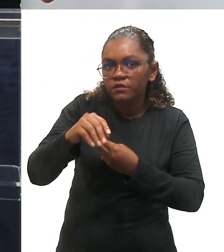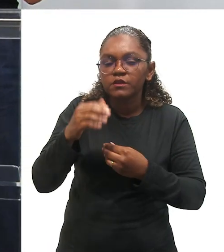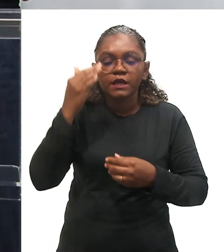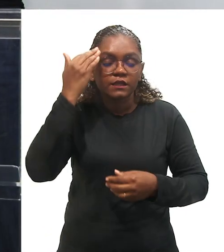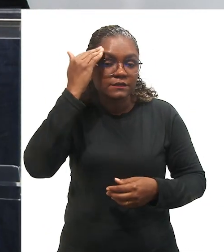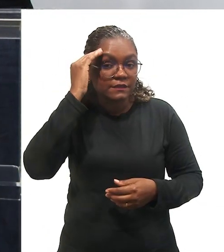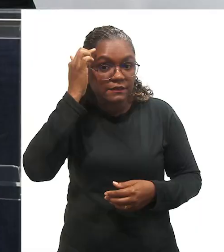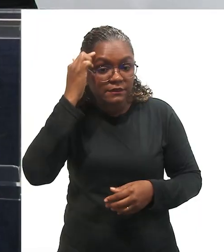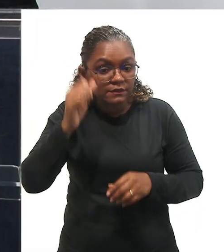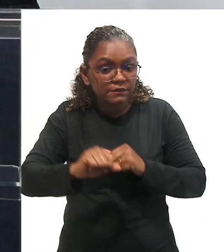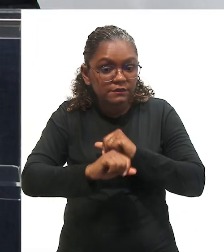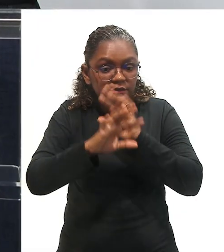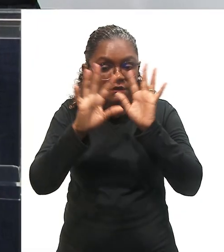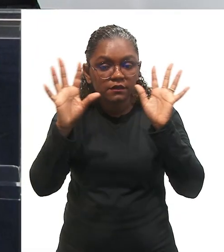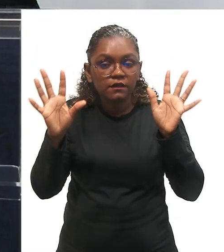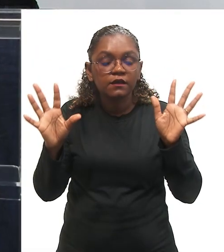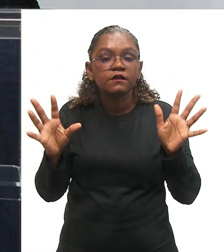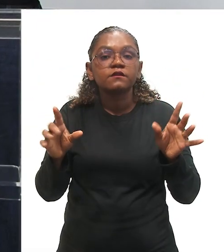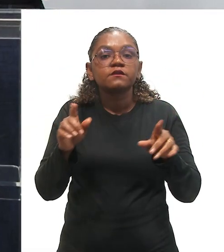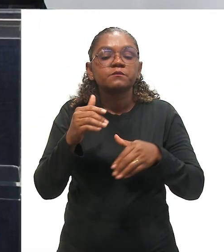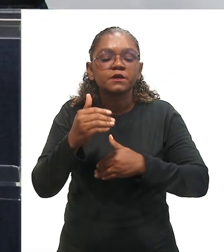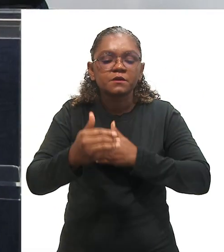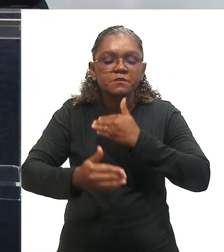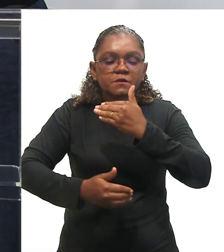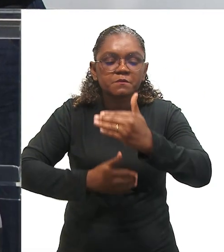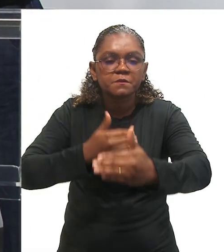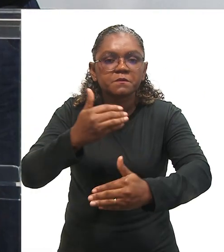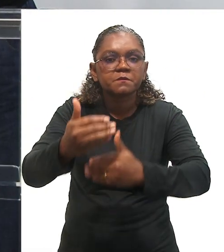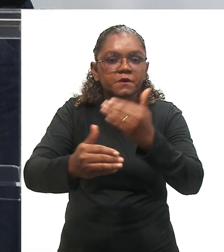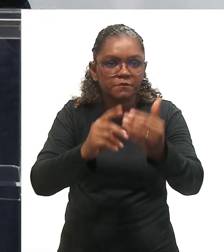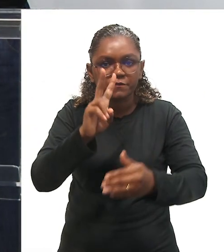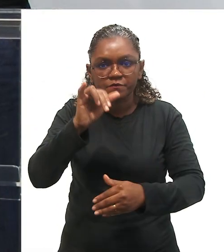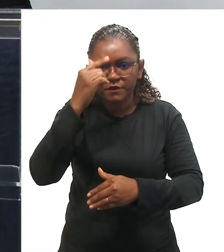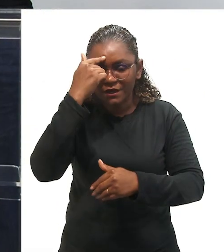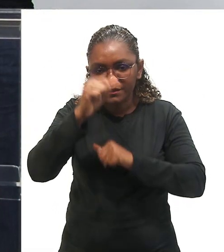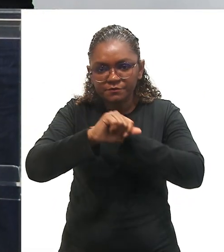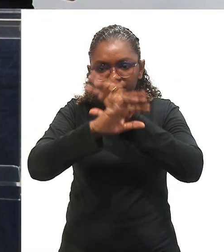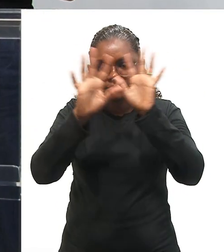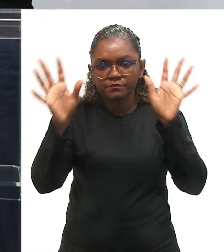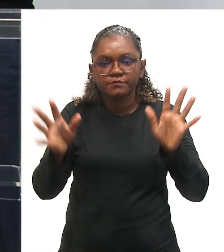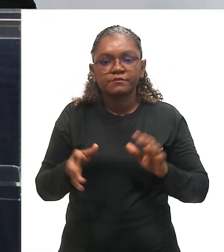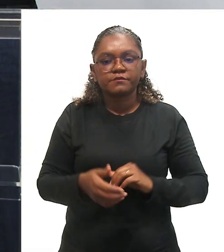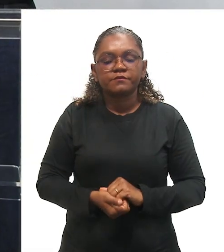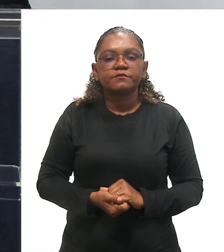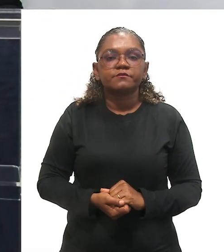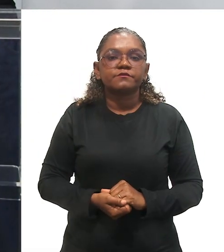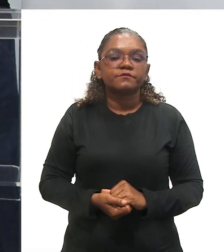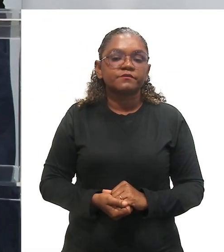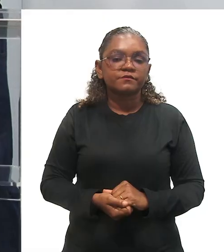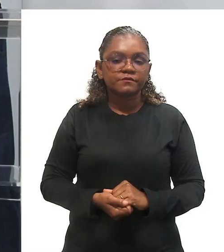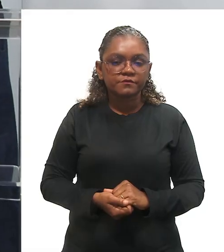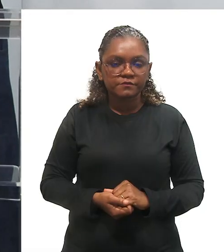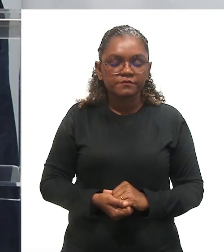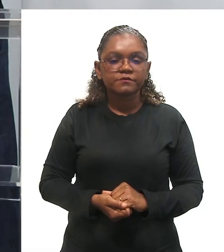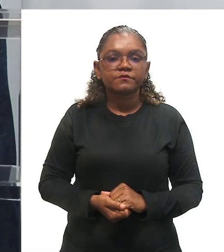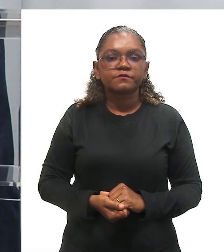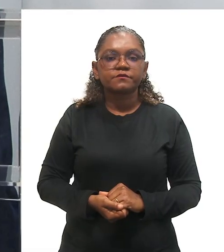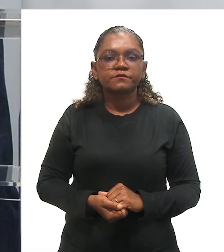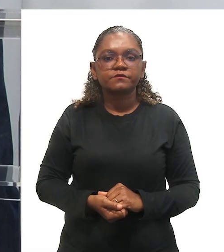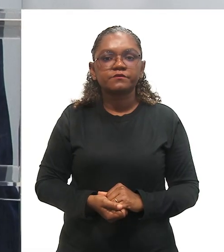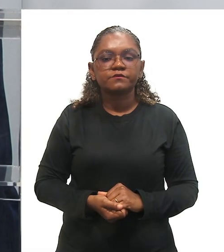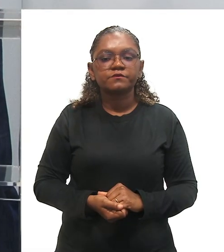envolvendo, entendendo as nuances e o decorrer da disciplina. Vamos começar suave até que você